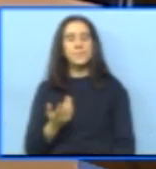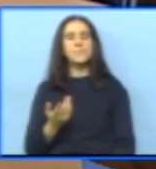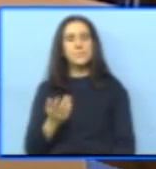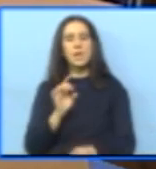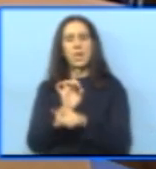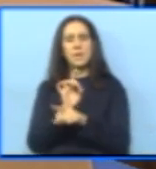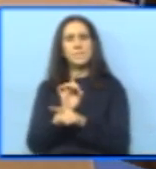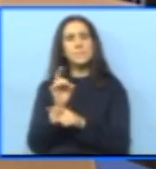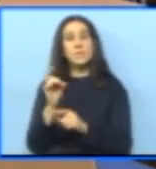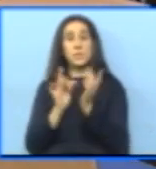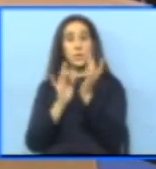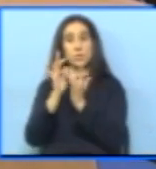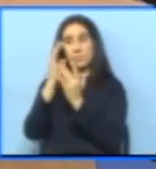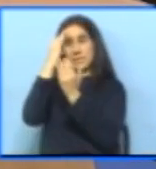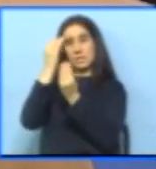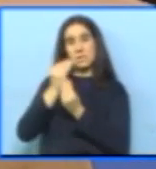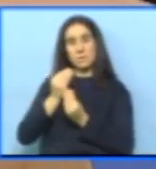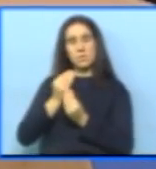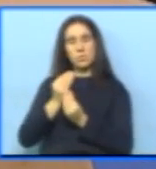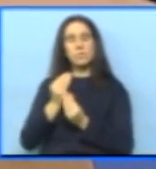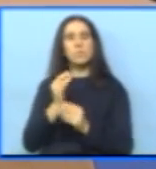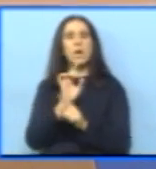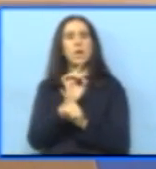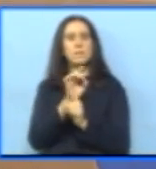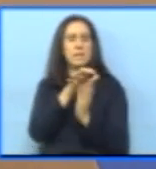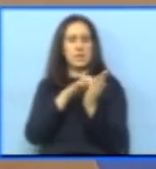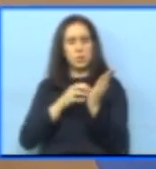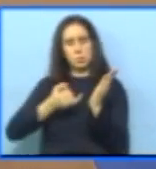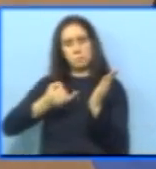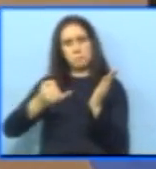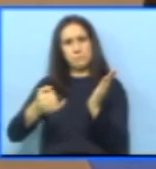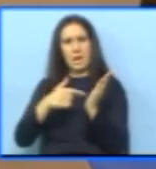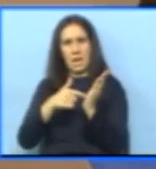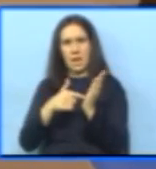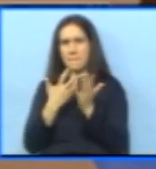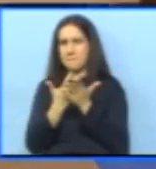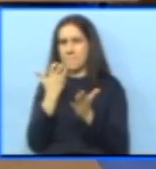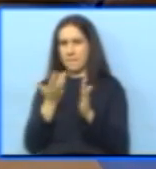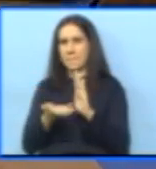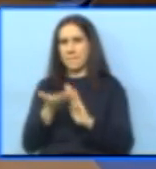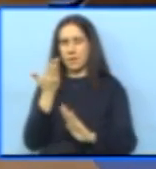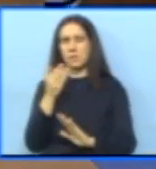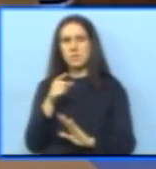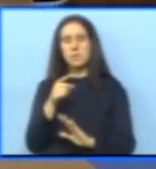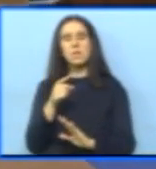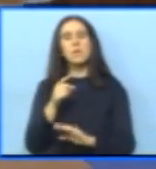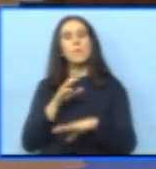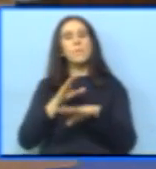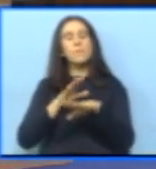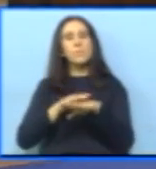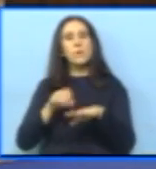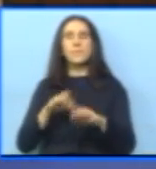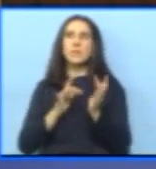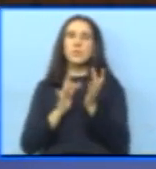Este ensinamento de Jesus, e depois em textos subsequentes isso ainda é mais acentuado, parte da...